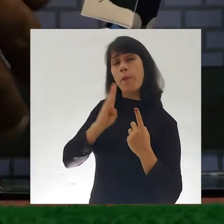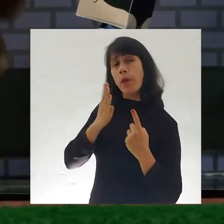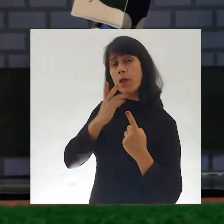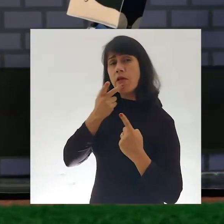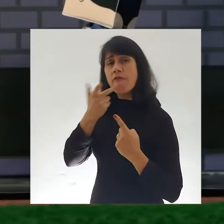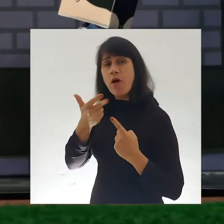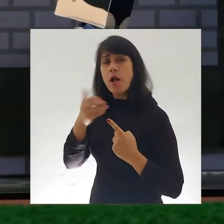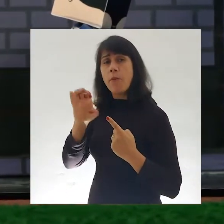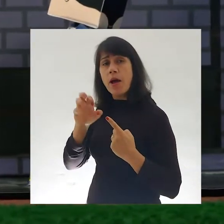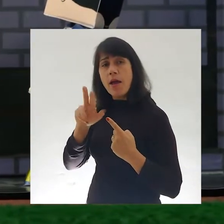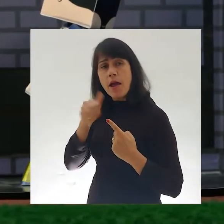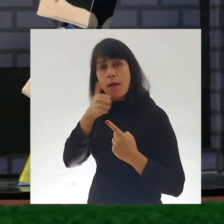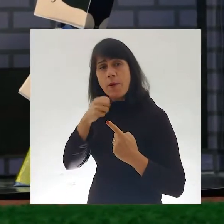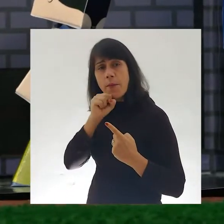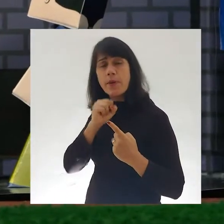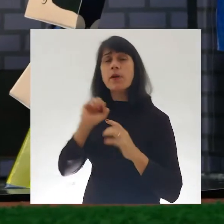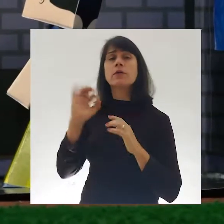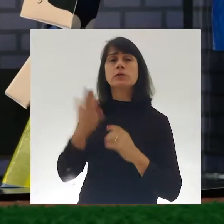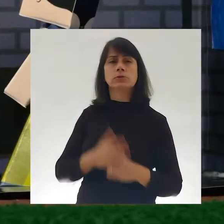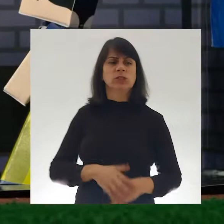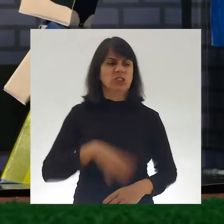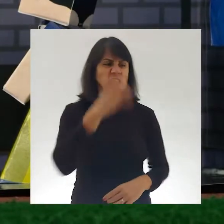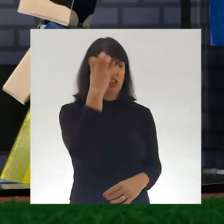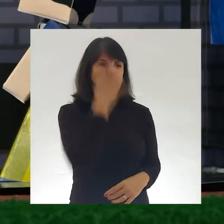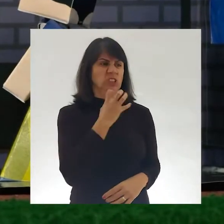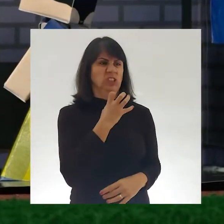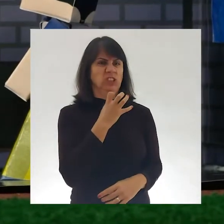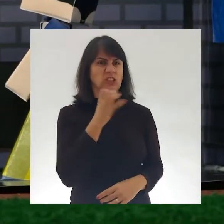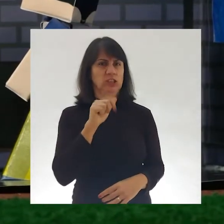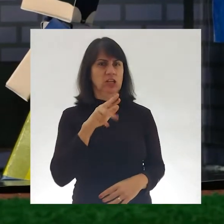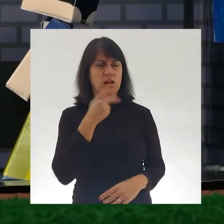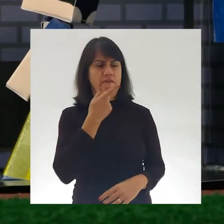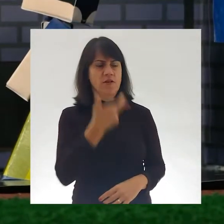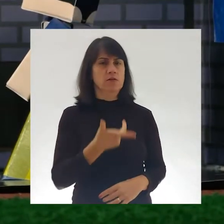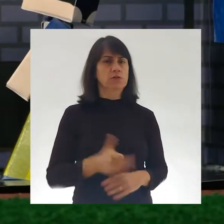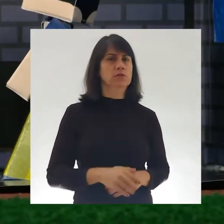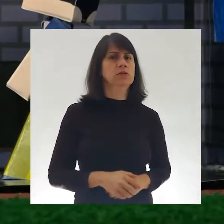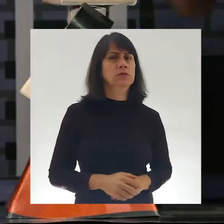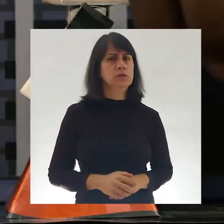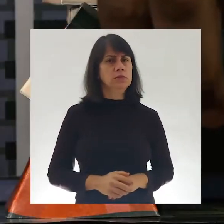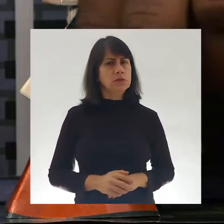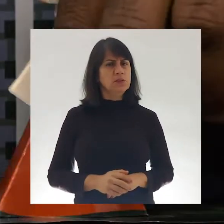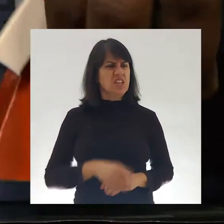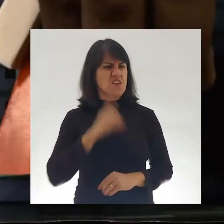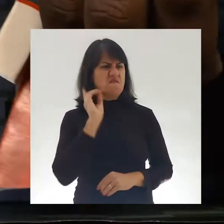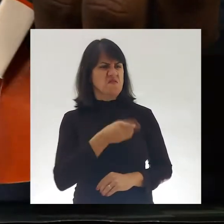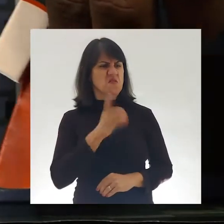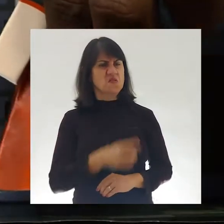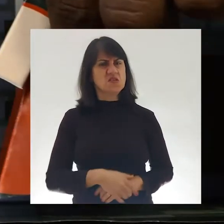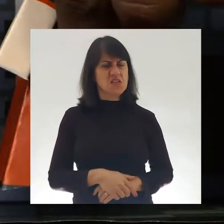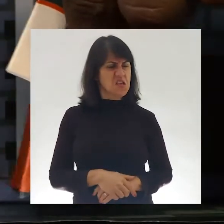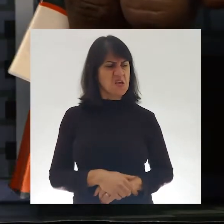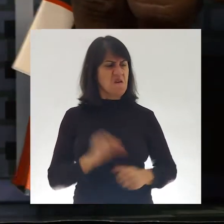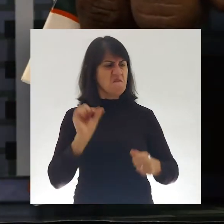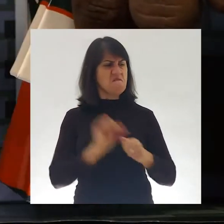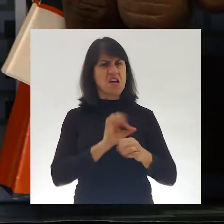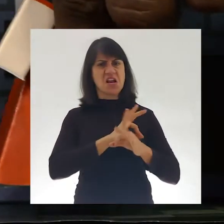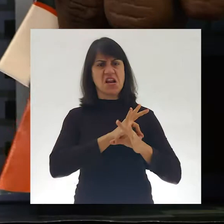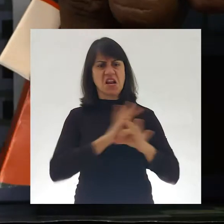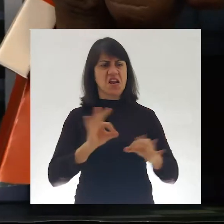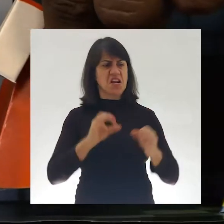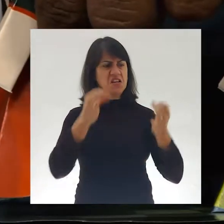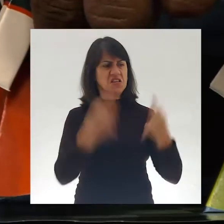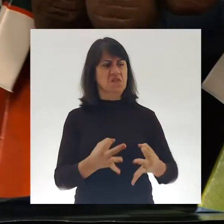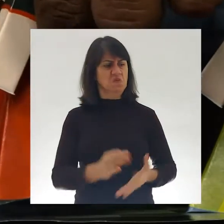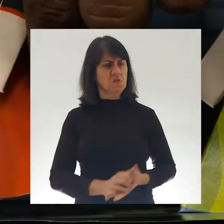que aconteceu. Hera fica enfurecida e diz: Você é uma imprestável